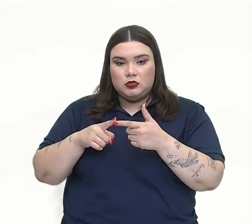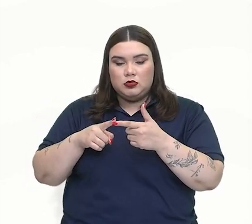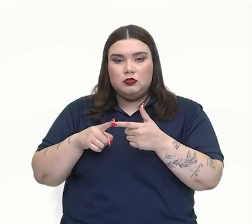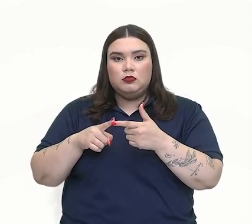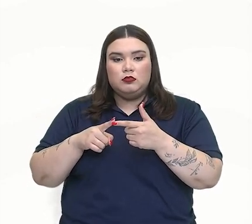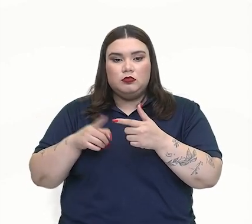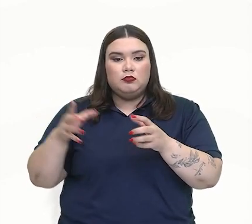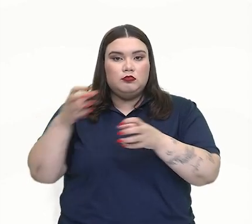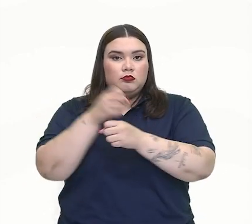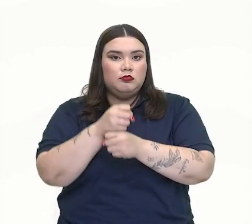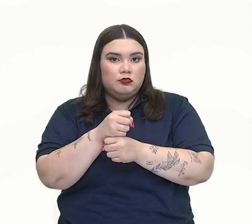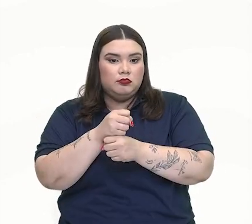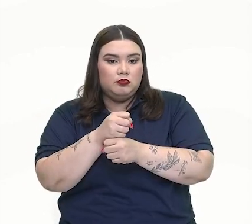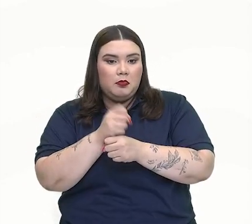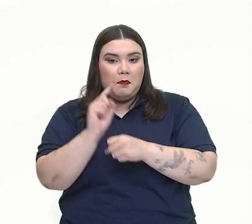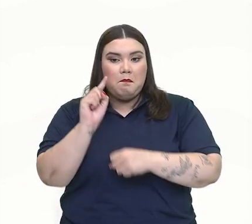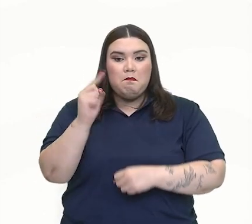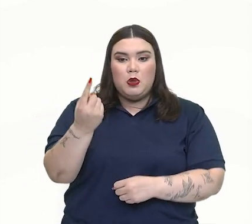por 1000.